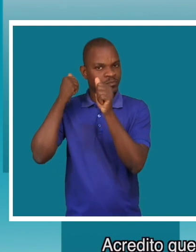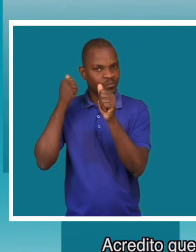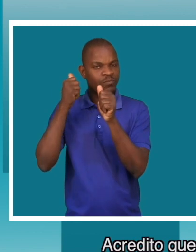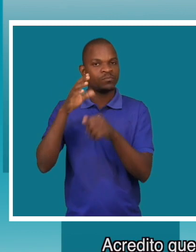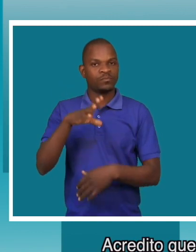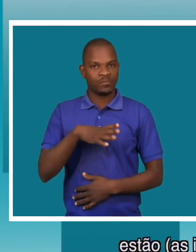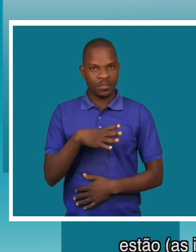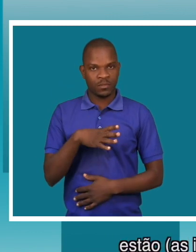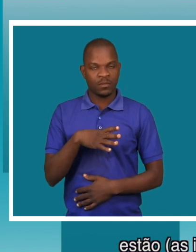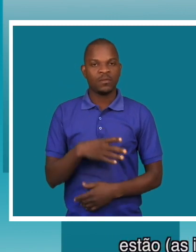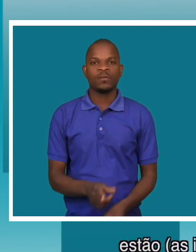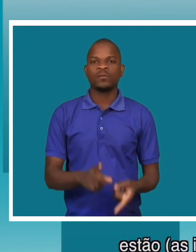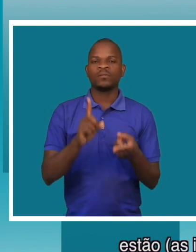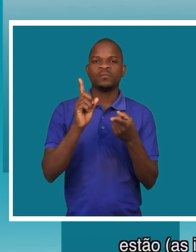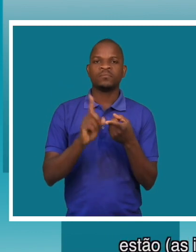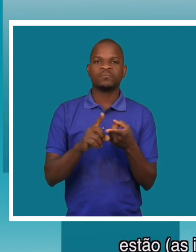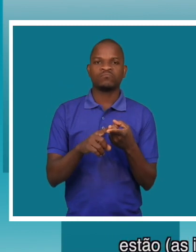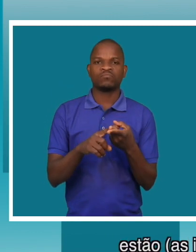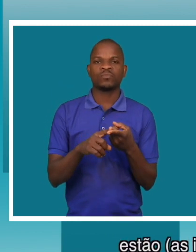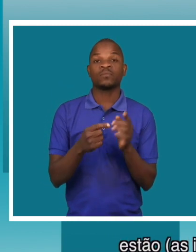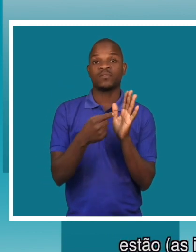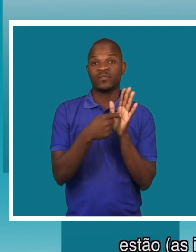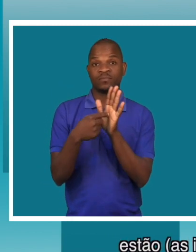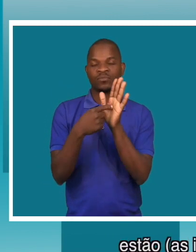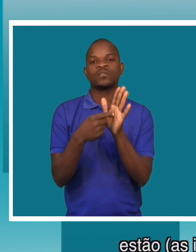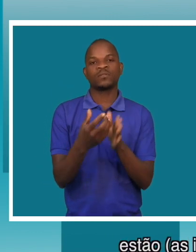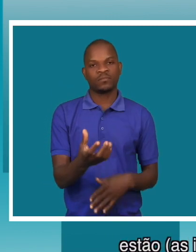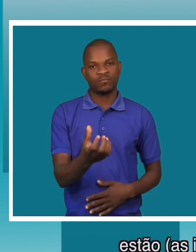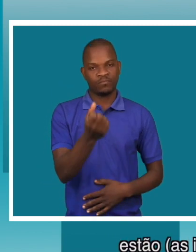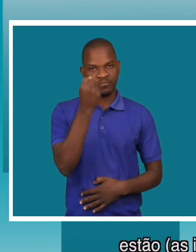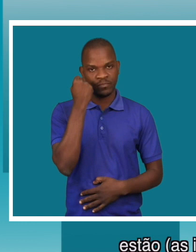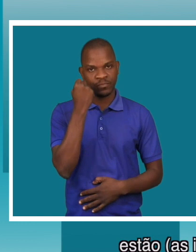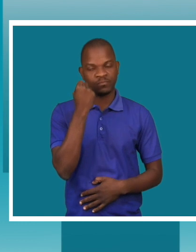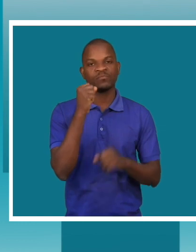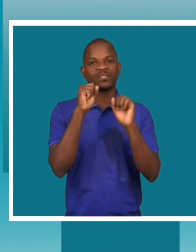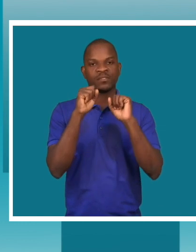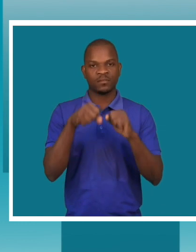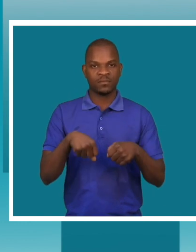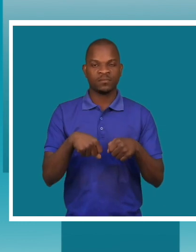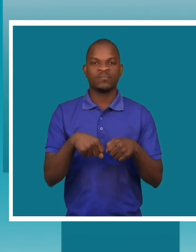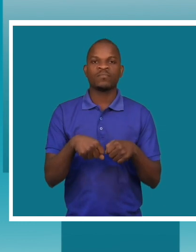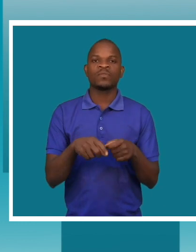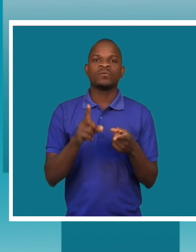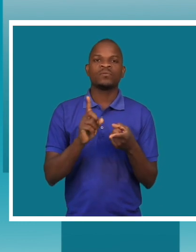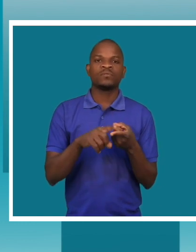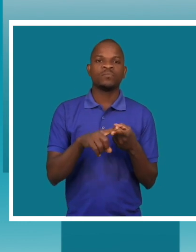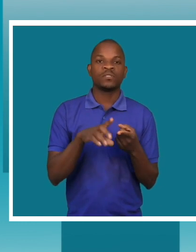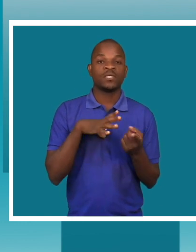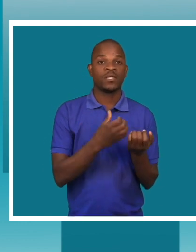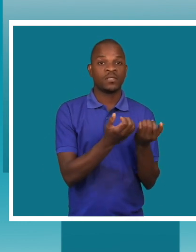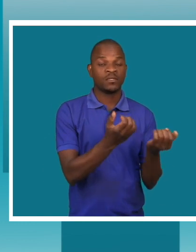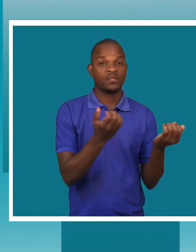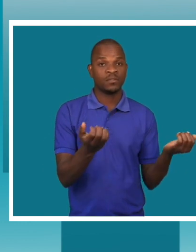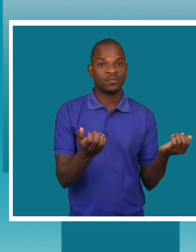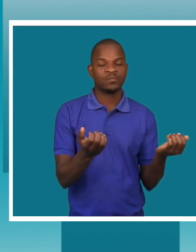intelectual e está a mostrar que é capaz. Sim. Temos